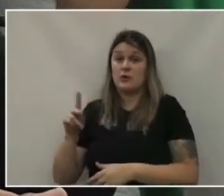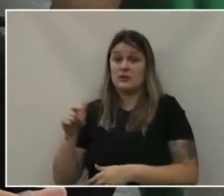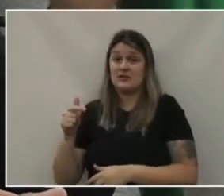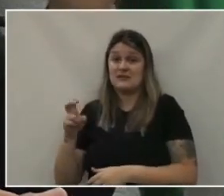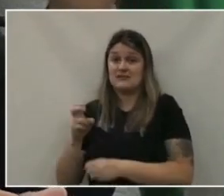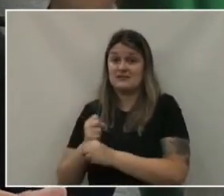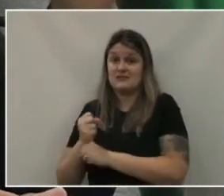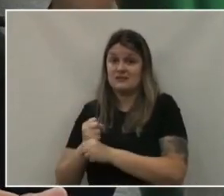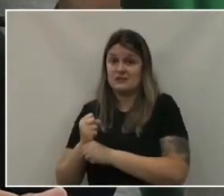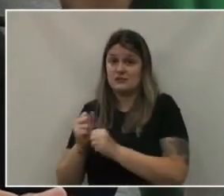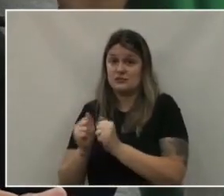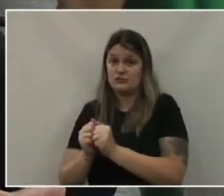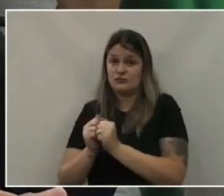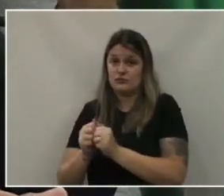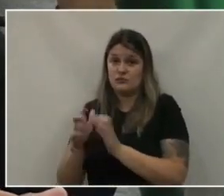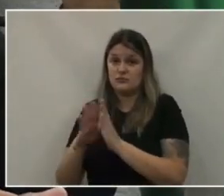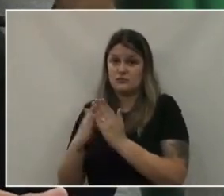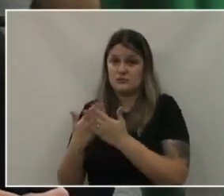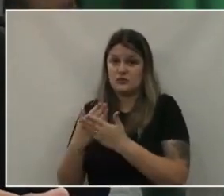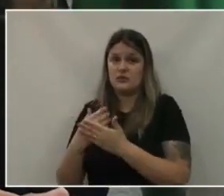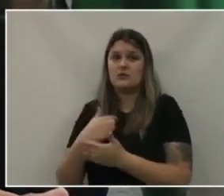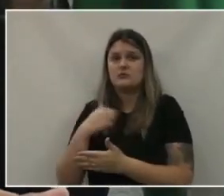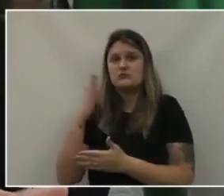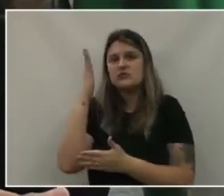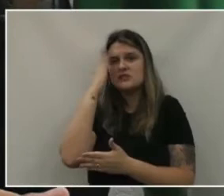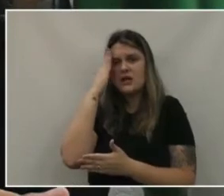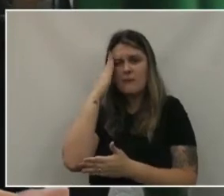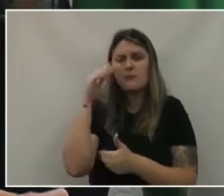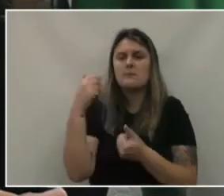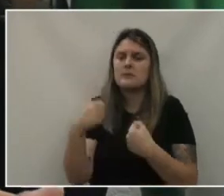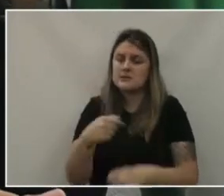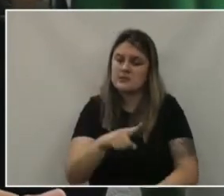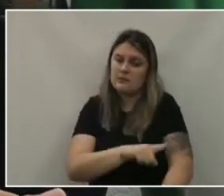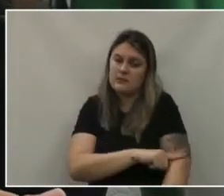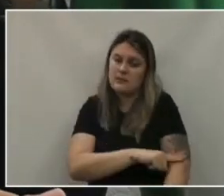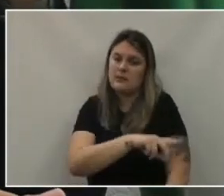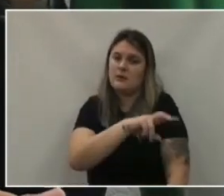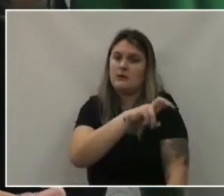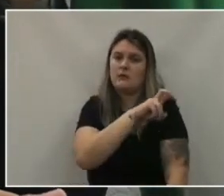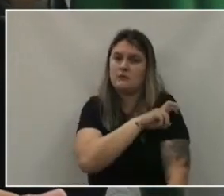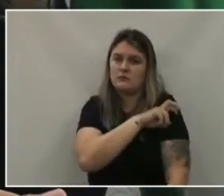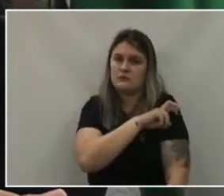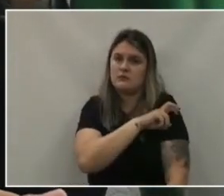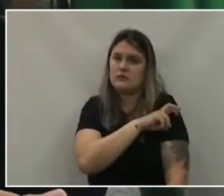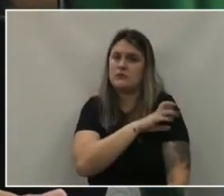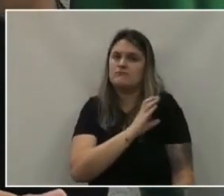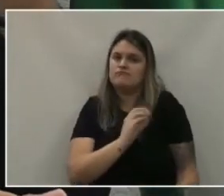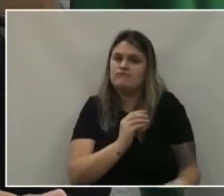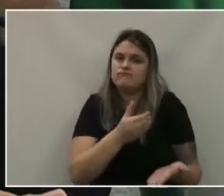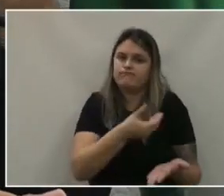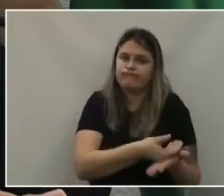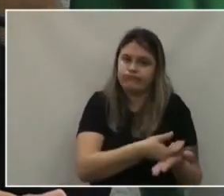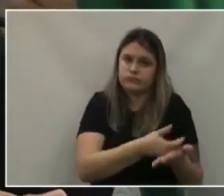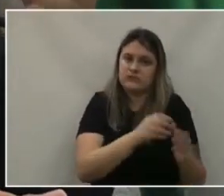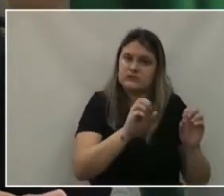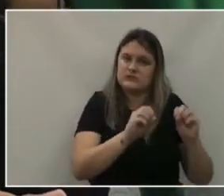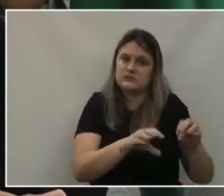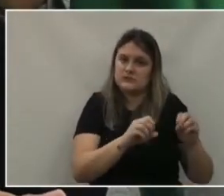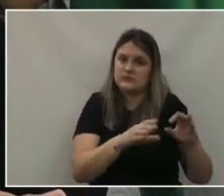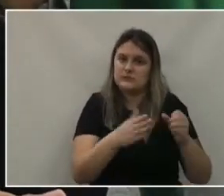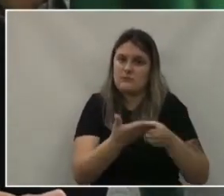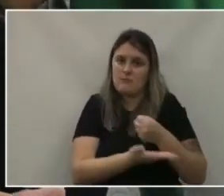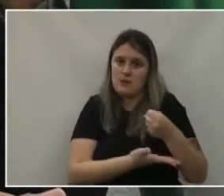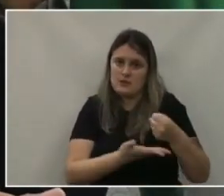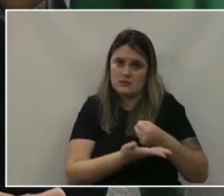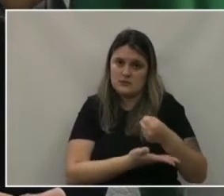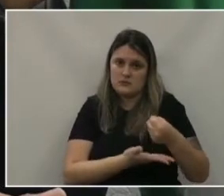anos junto às escolas, a gente sabe do quão importante que é este quesito que